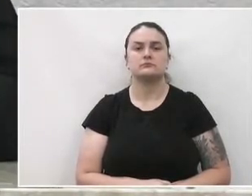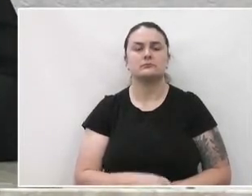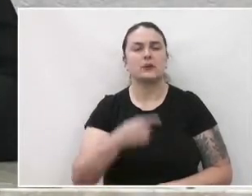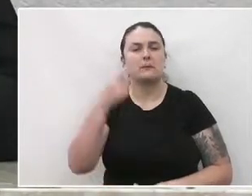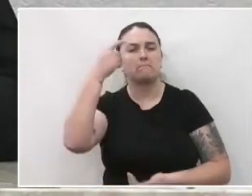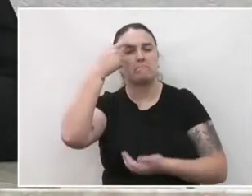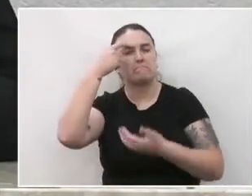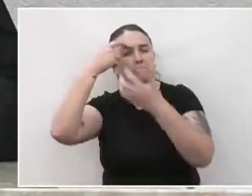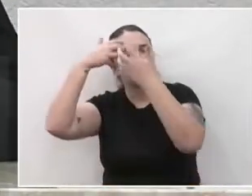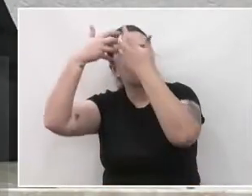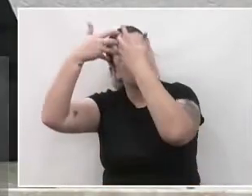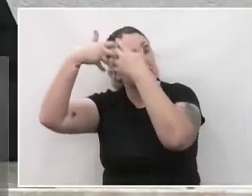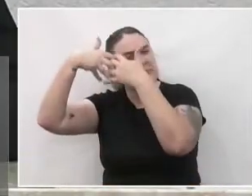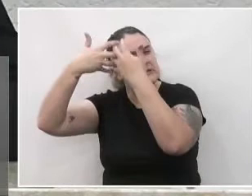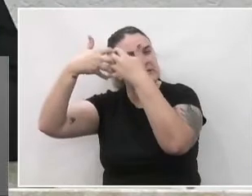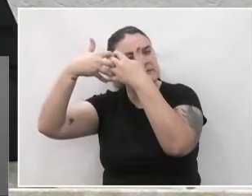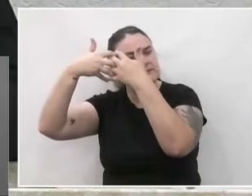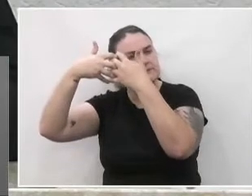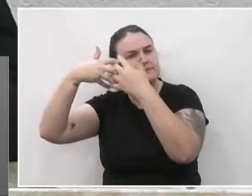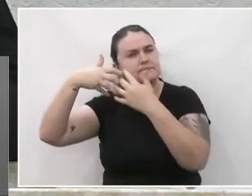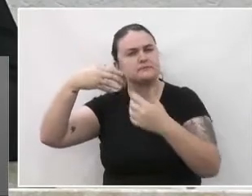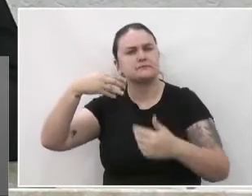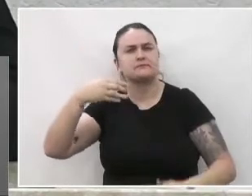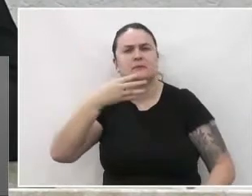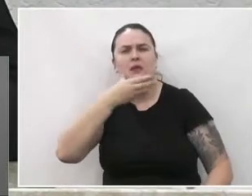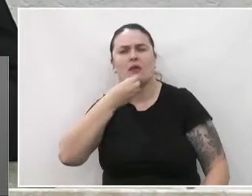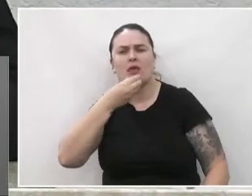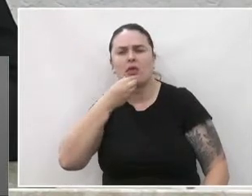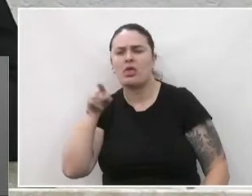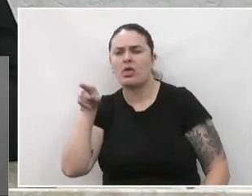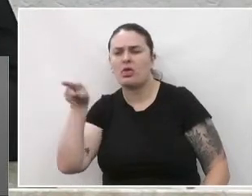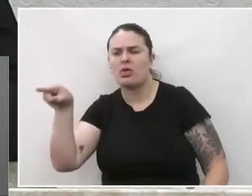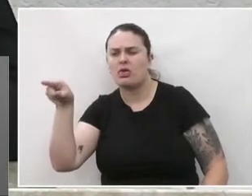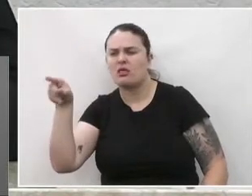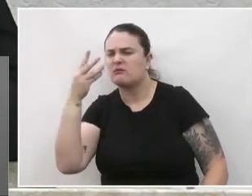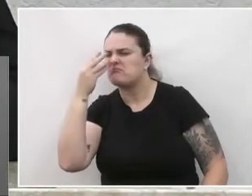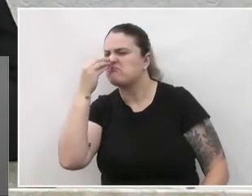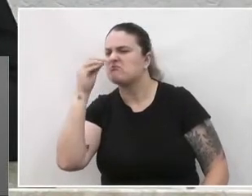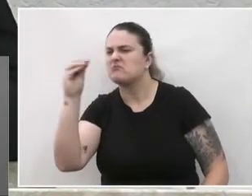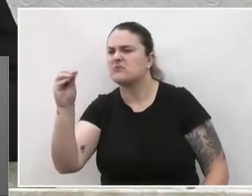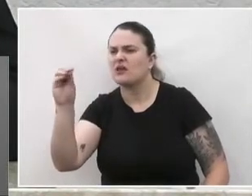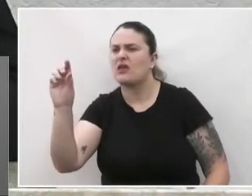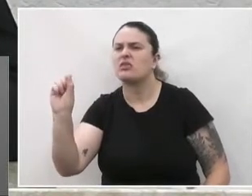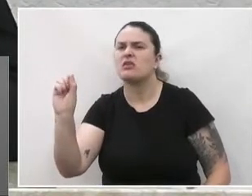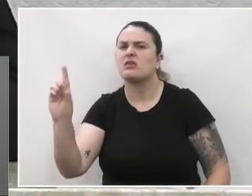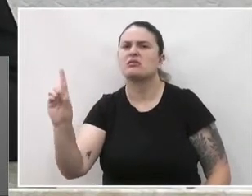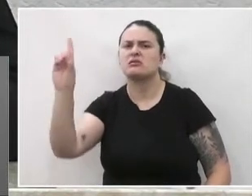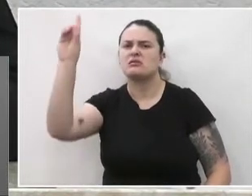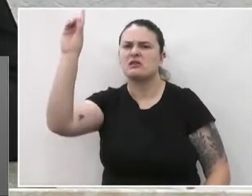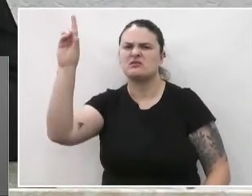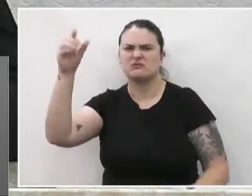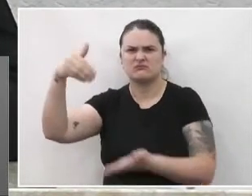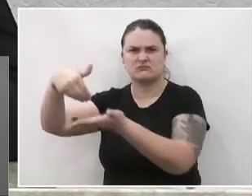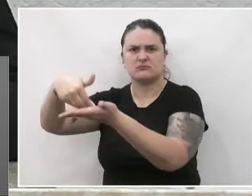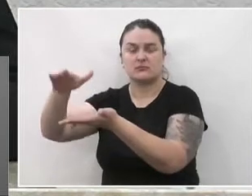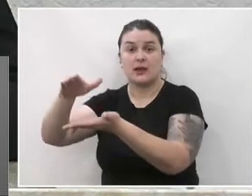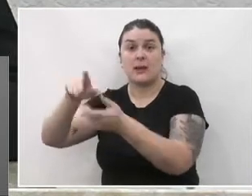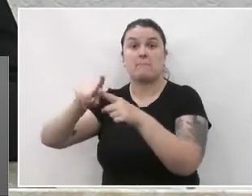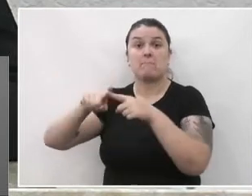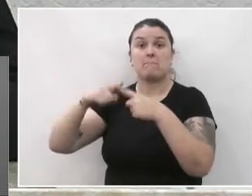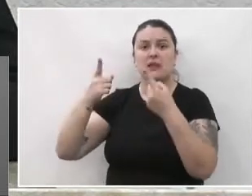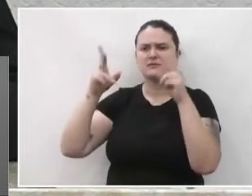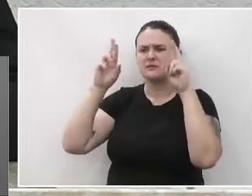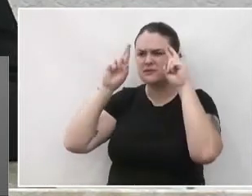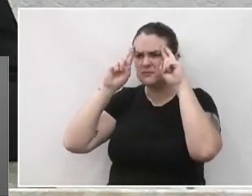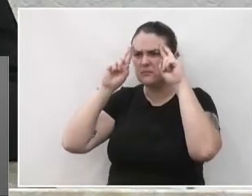Para refletir. Ele despreza aqueles que o Senhor rejeita, mas trata com respeito os que o